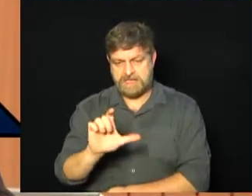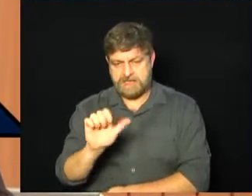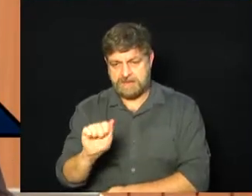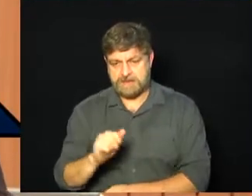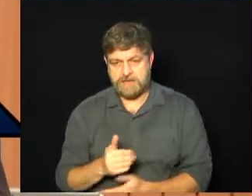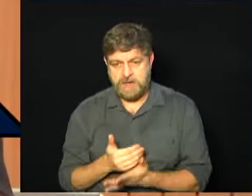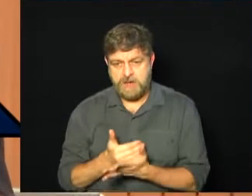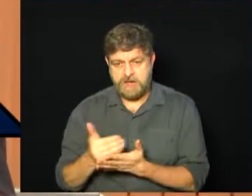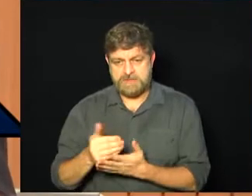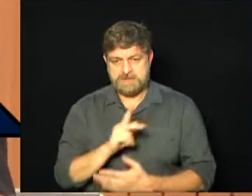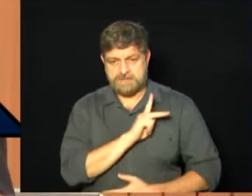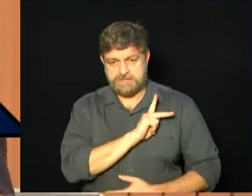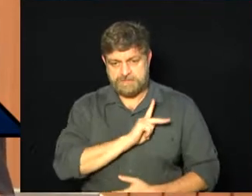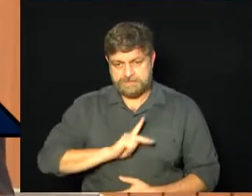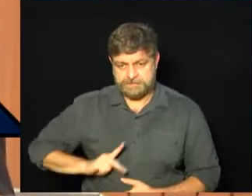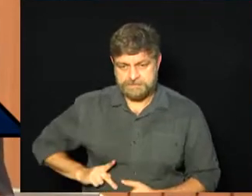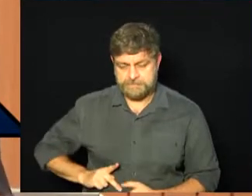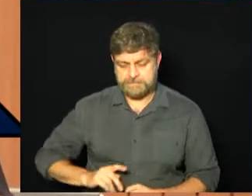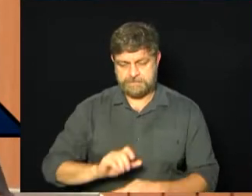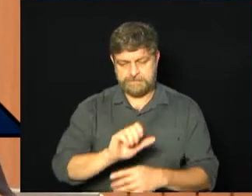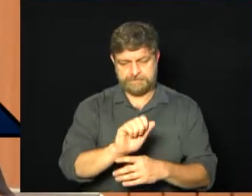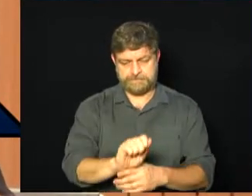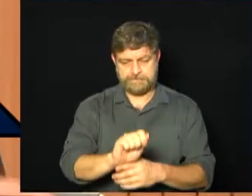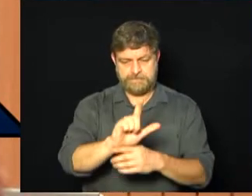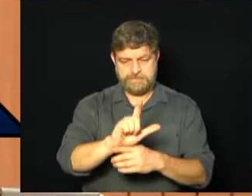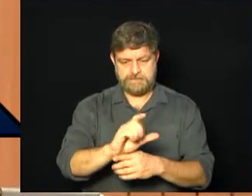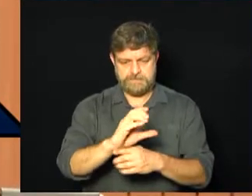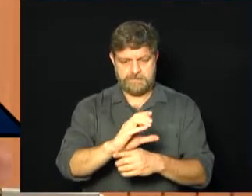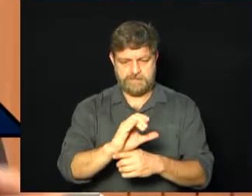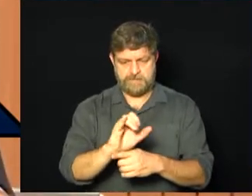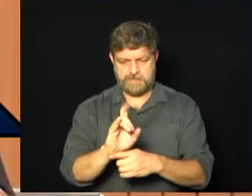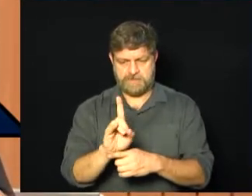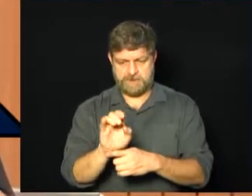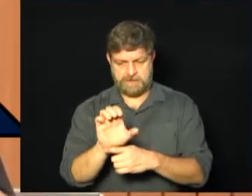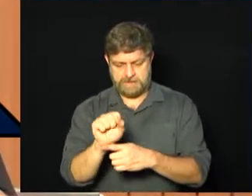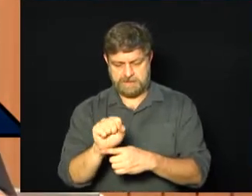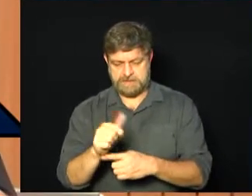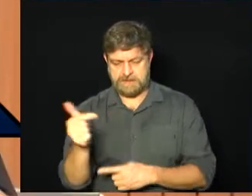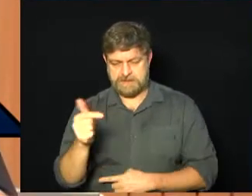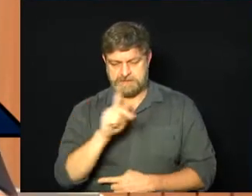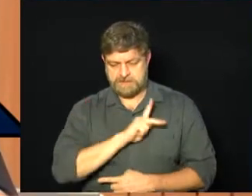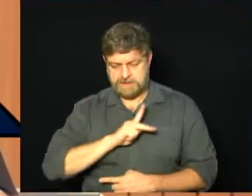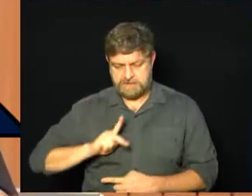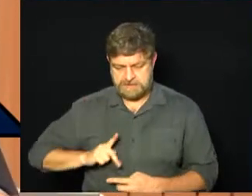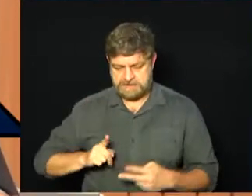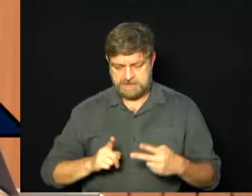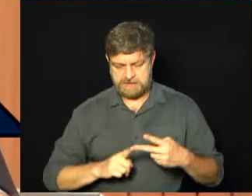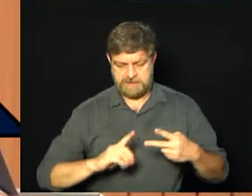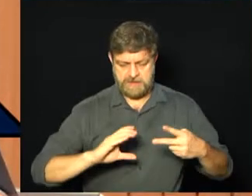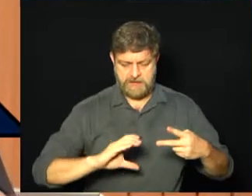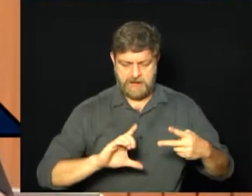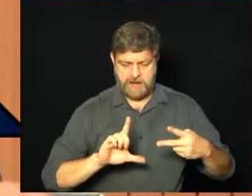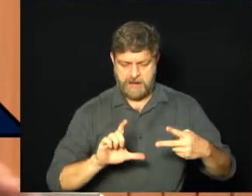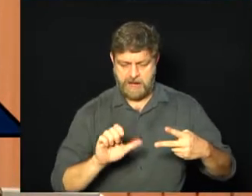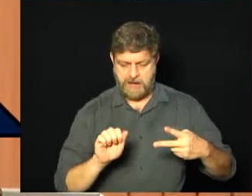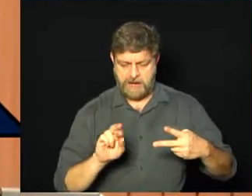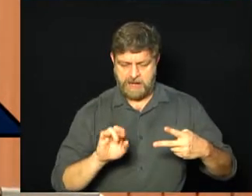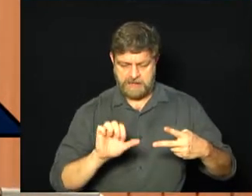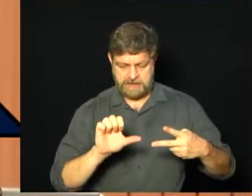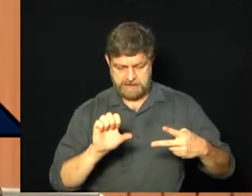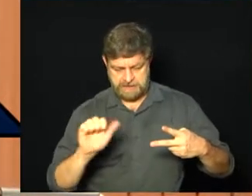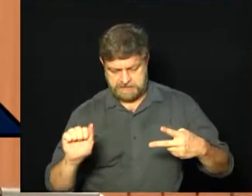Começando pelo seu presidente, Alcides Ladislau Acosta, a vice-presidente, doutora Clarissa Valdige